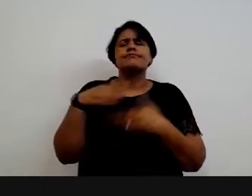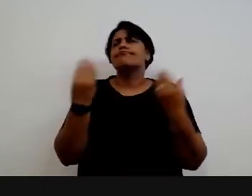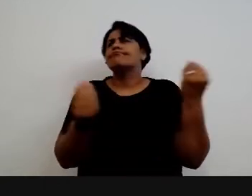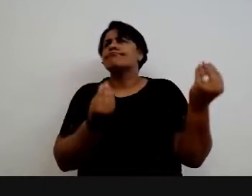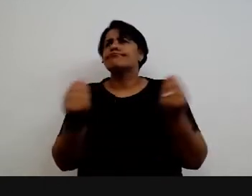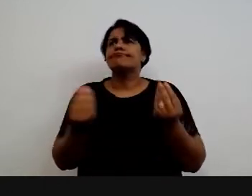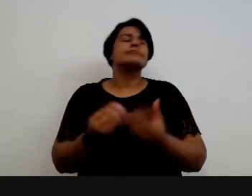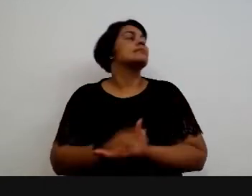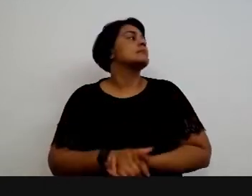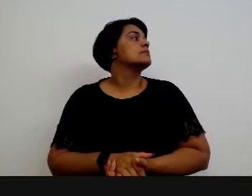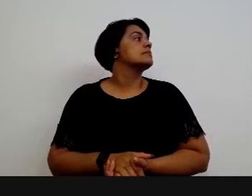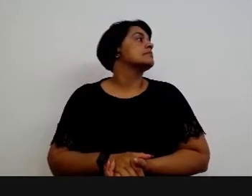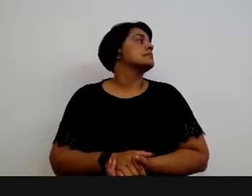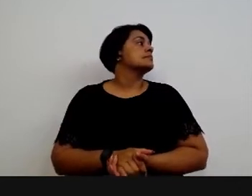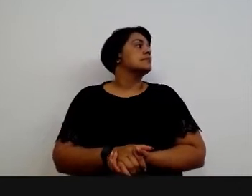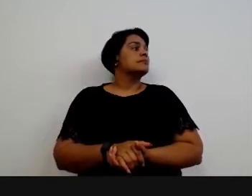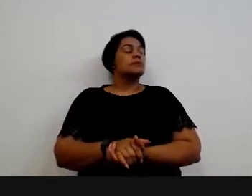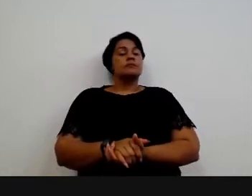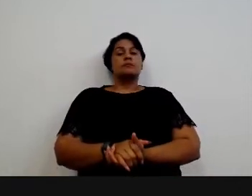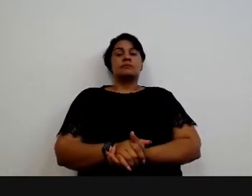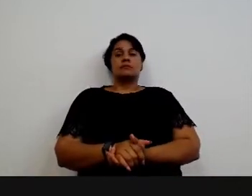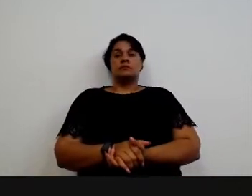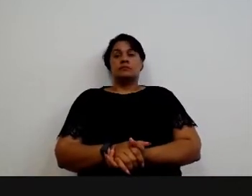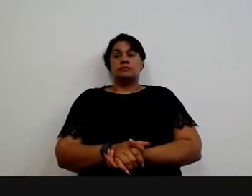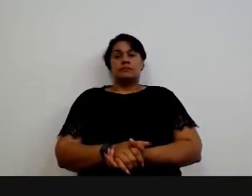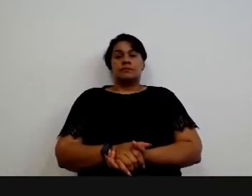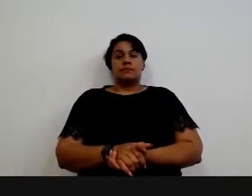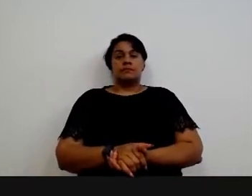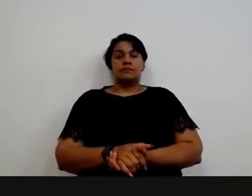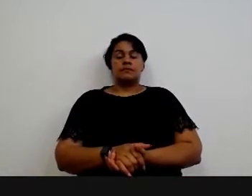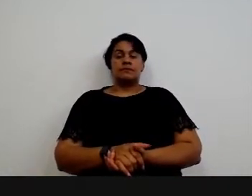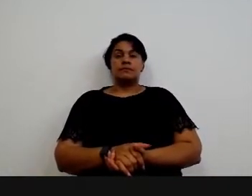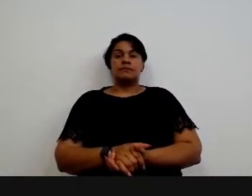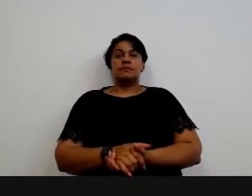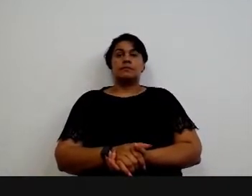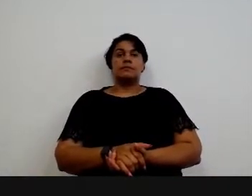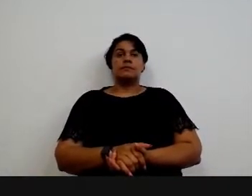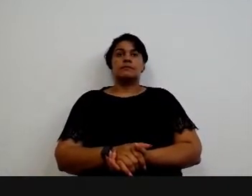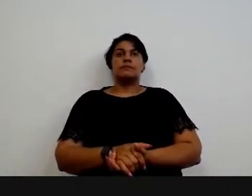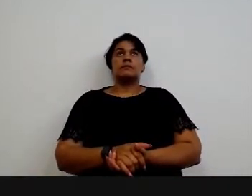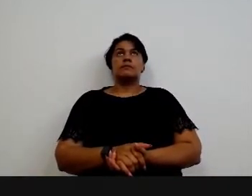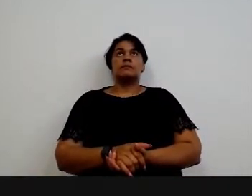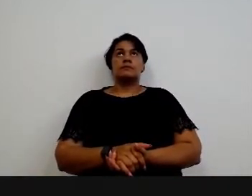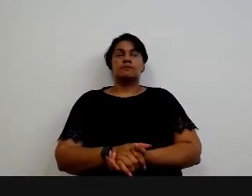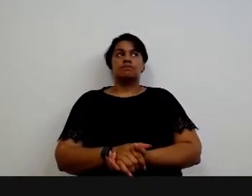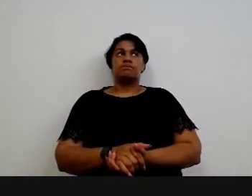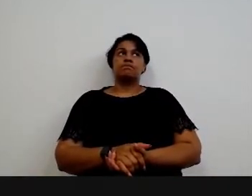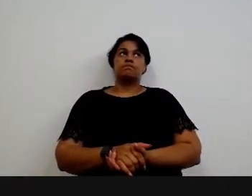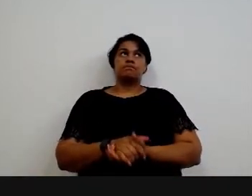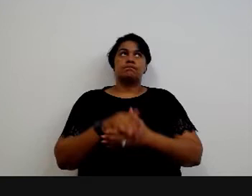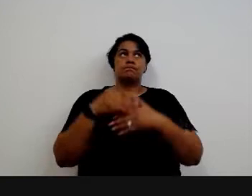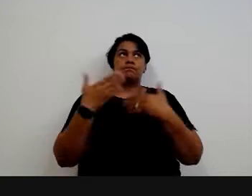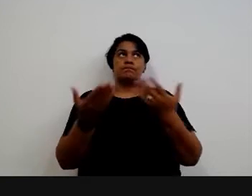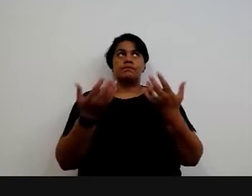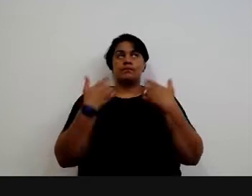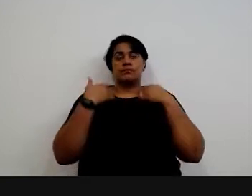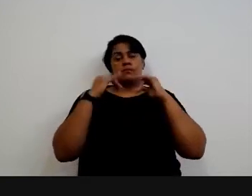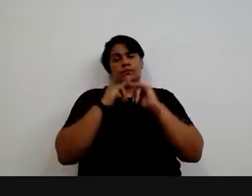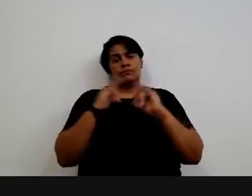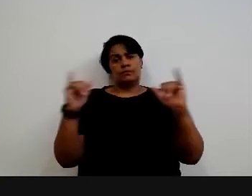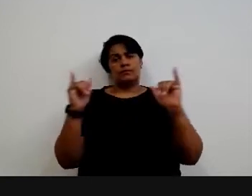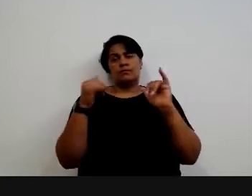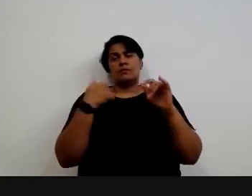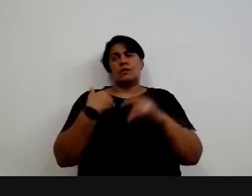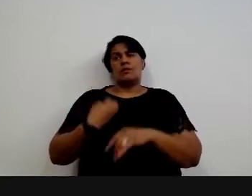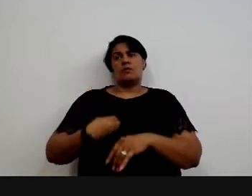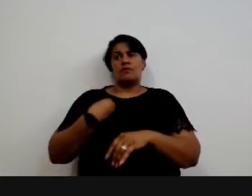democracia? Tem sim, Corina. Vamos lá. Para começar, eu acho que eu vou trazer aqui um resumo daquilo que eu faço atualmente e levar